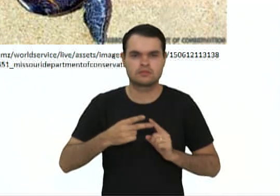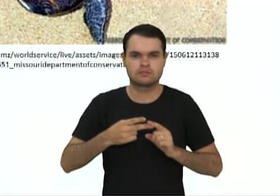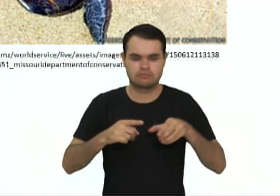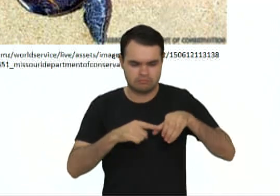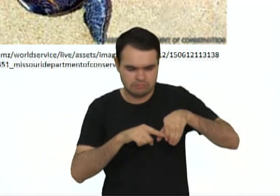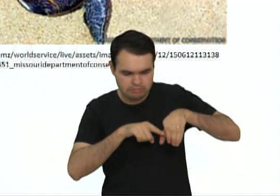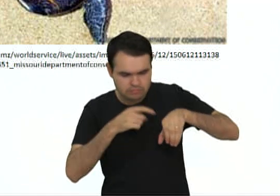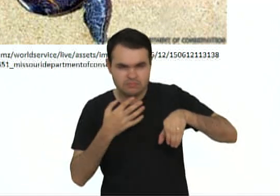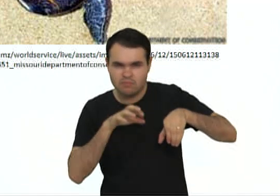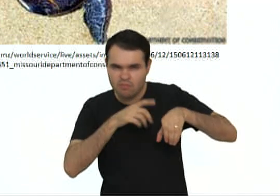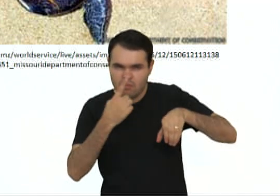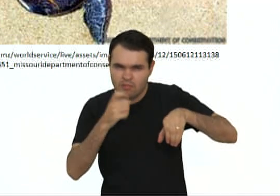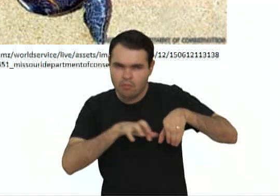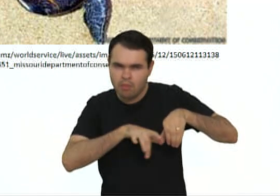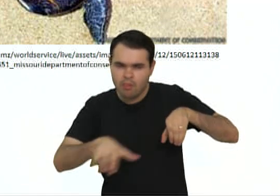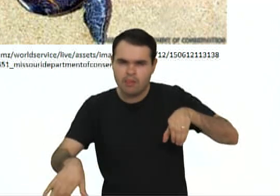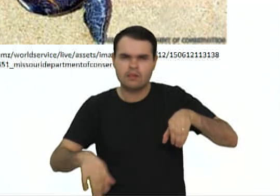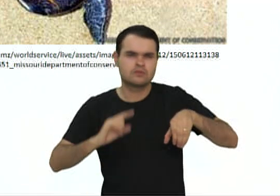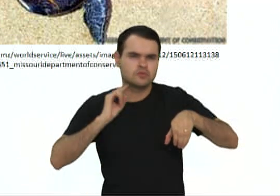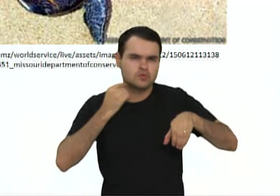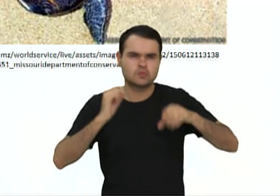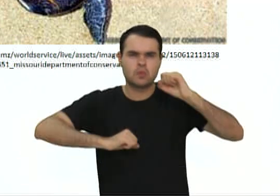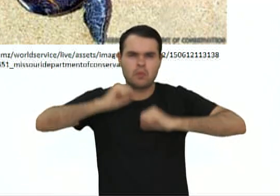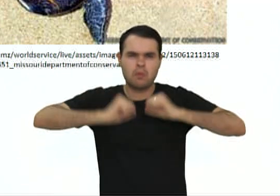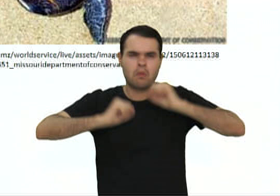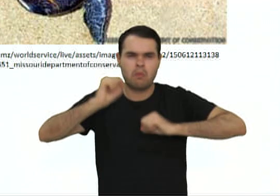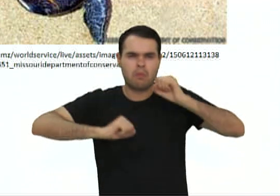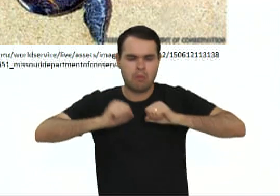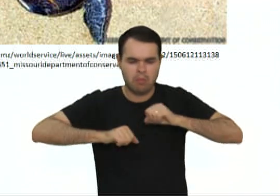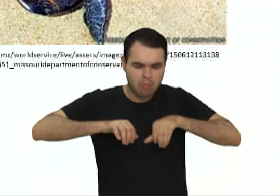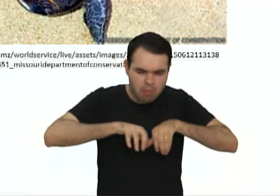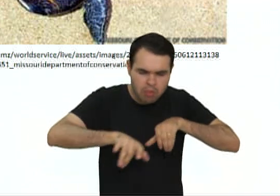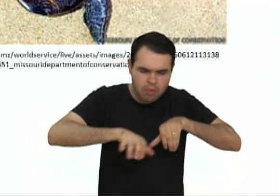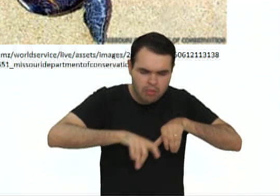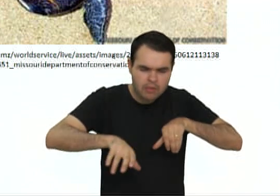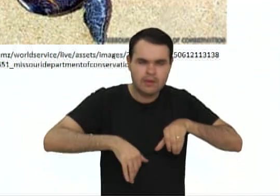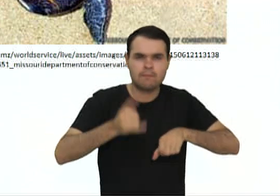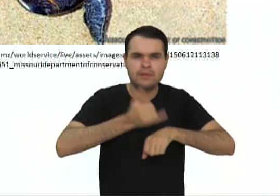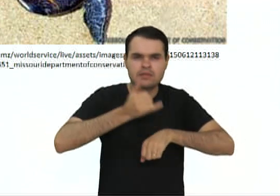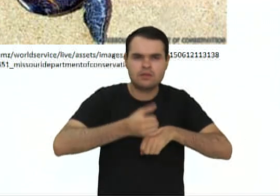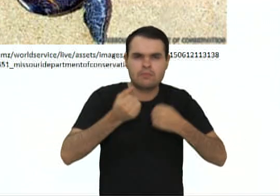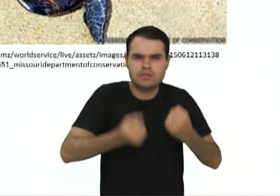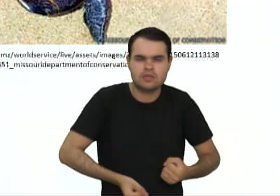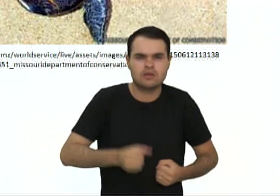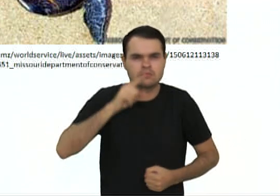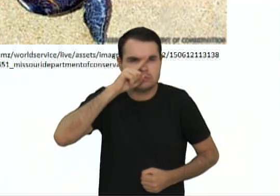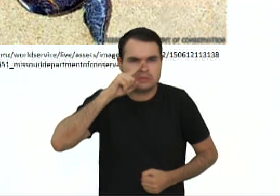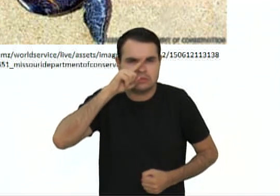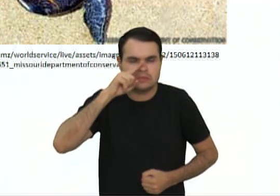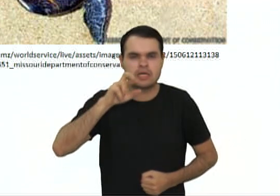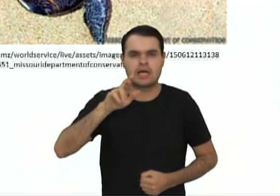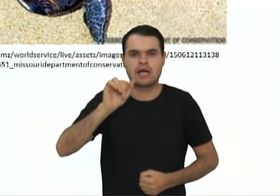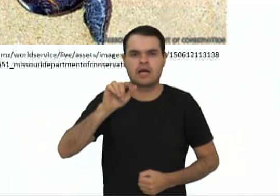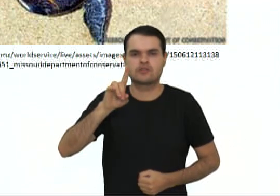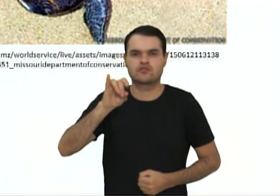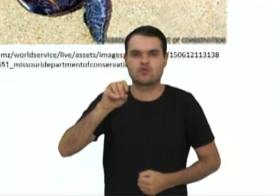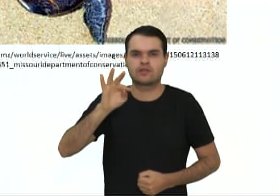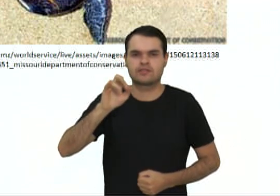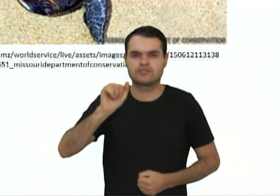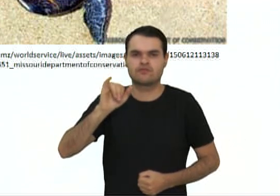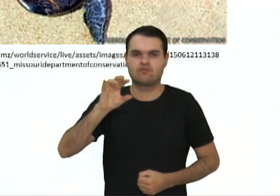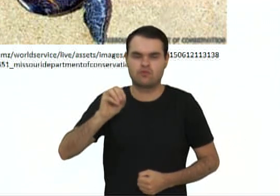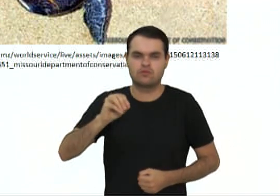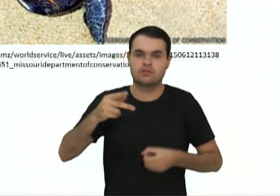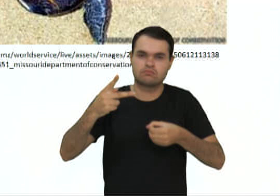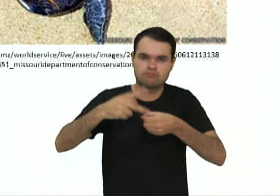esgoto, resíduos industriais, lixo, metais pesados e ou radioativos e o petróleo. E aí eu trago essa imagem da